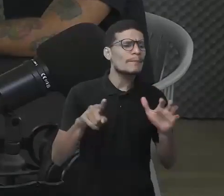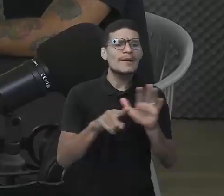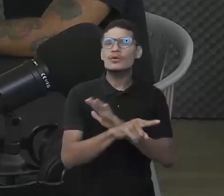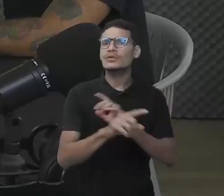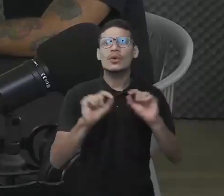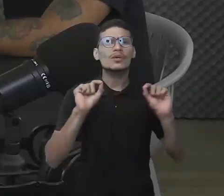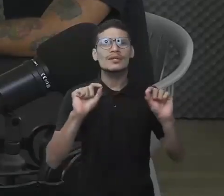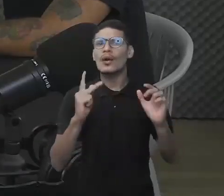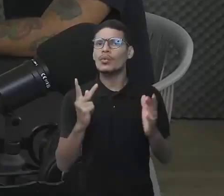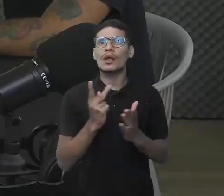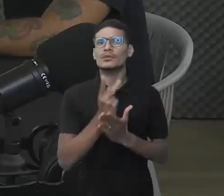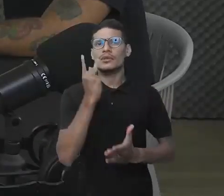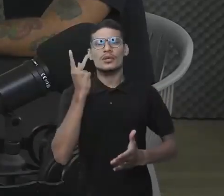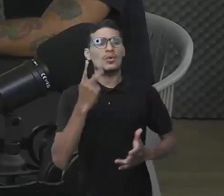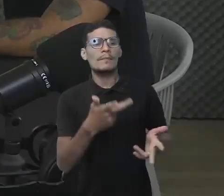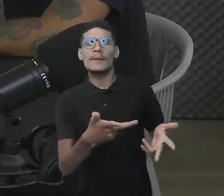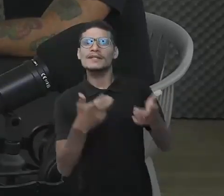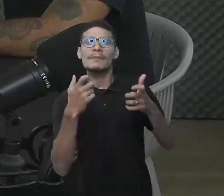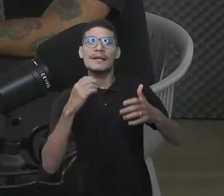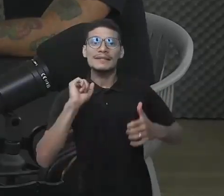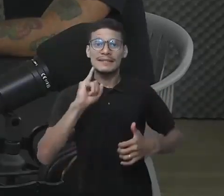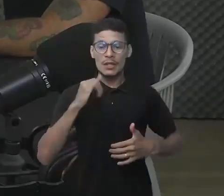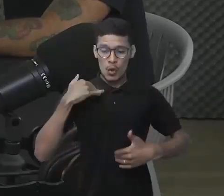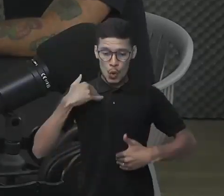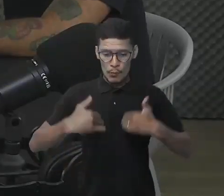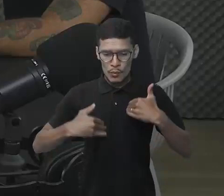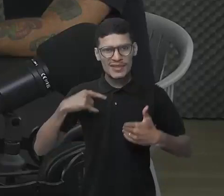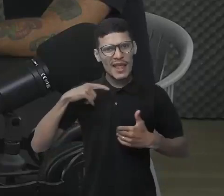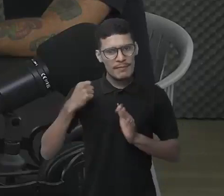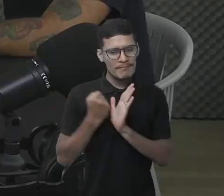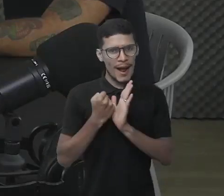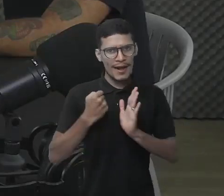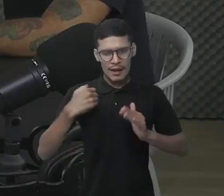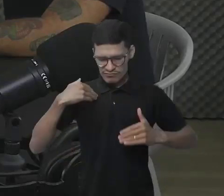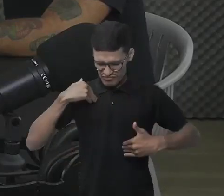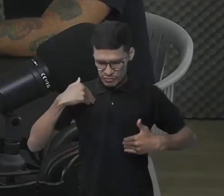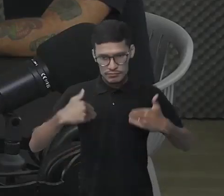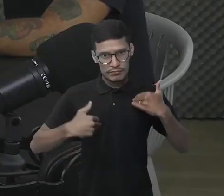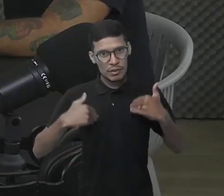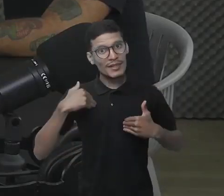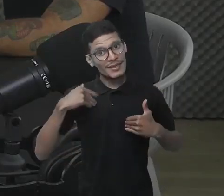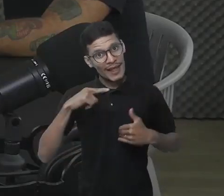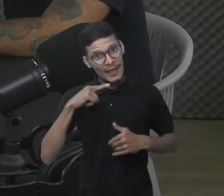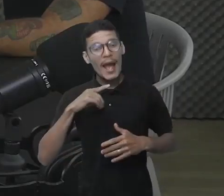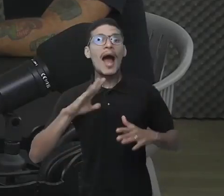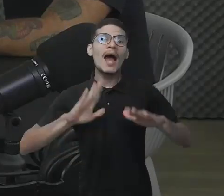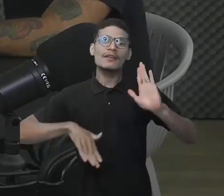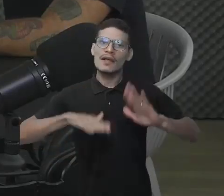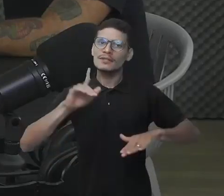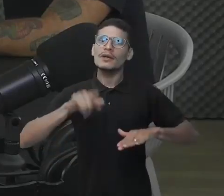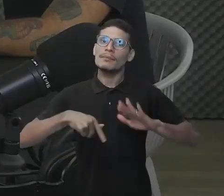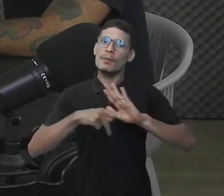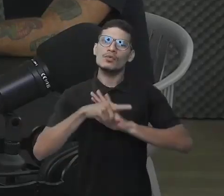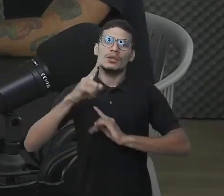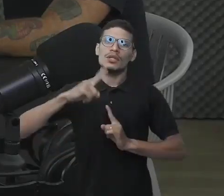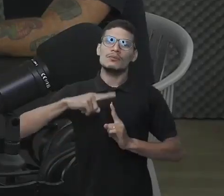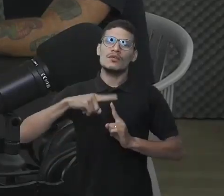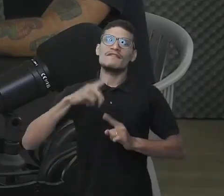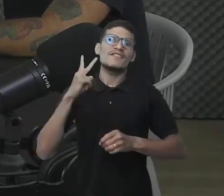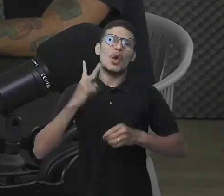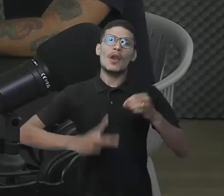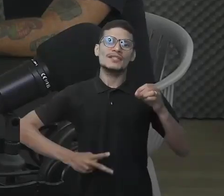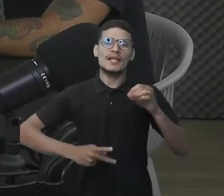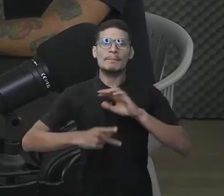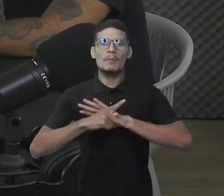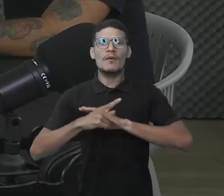acontecendo, observar se no corpo tem alguma marca, porque às vezes é algum tipo de violência física que ela está sofrendo,